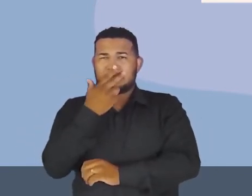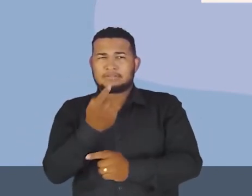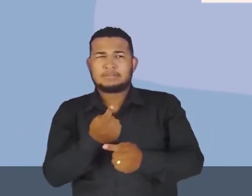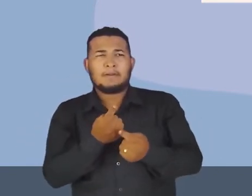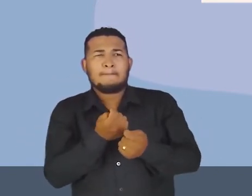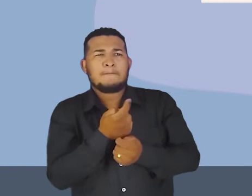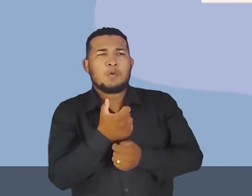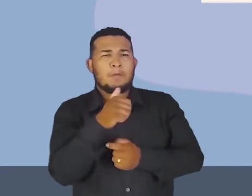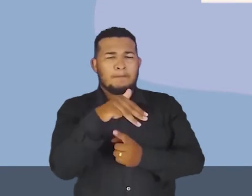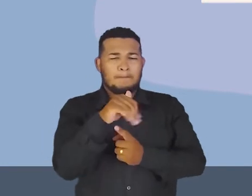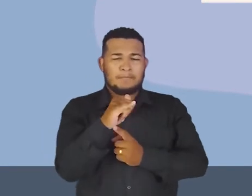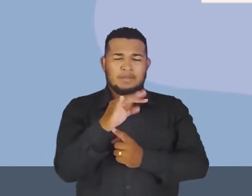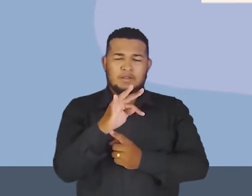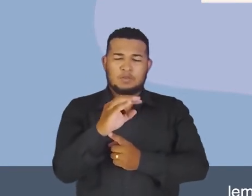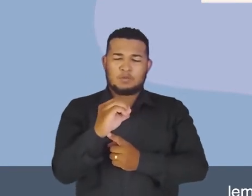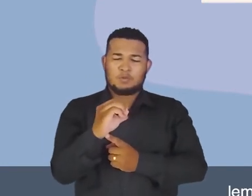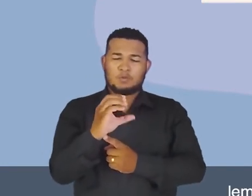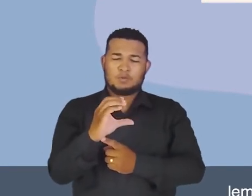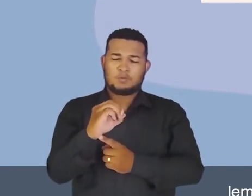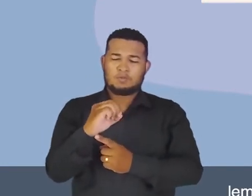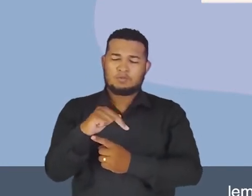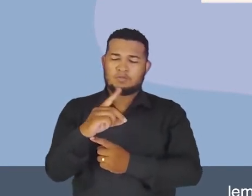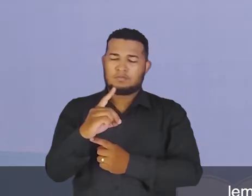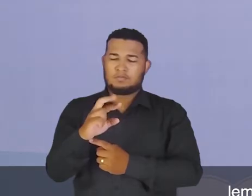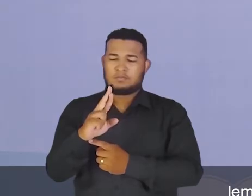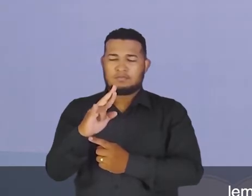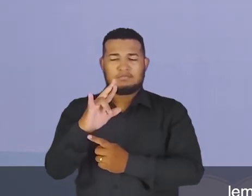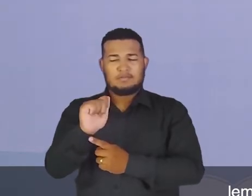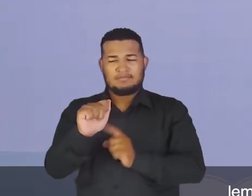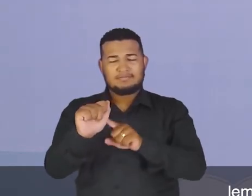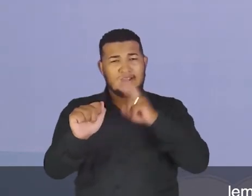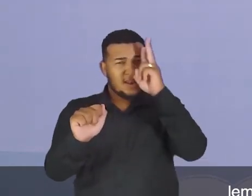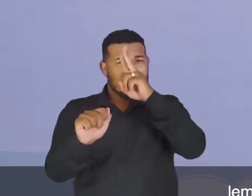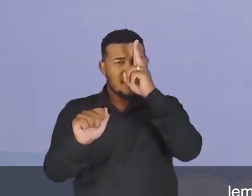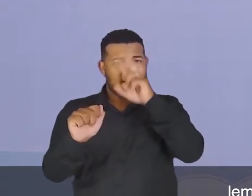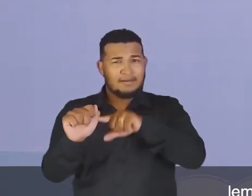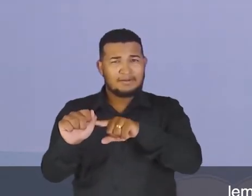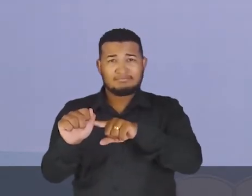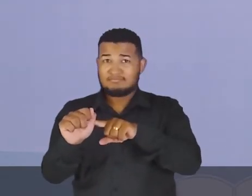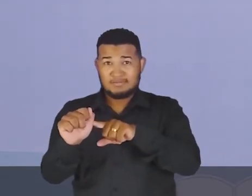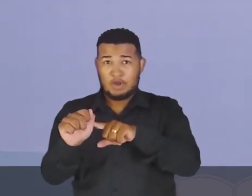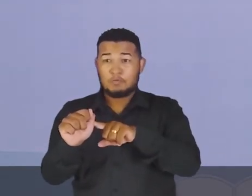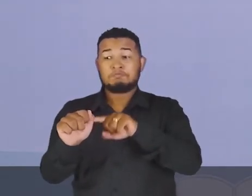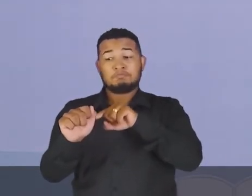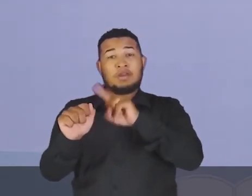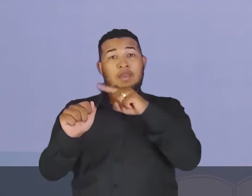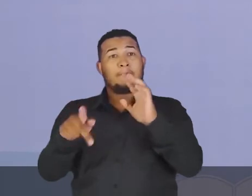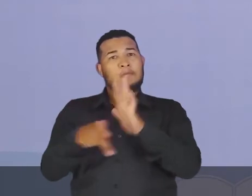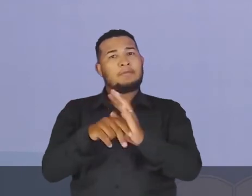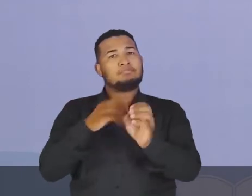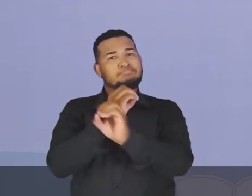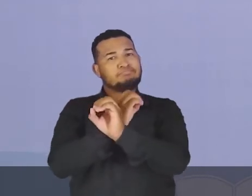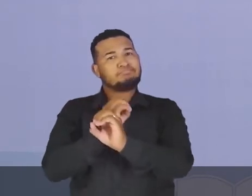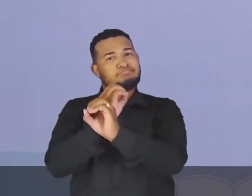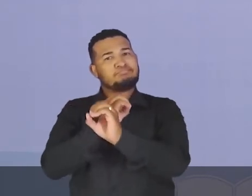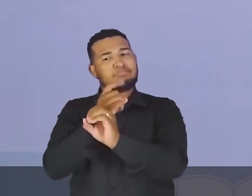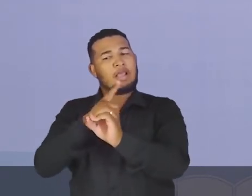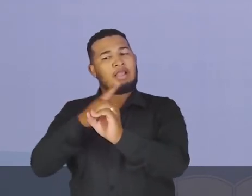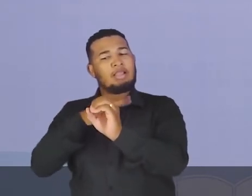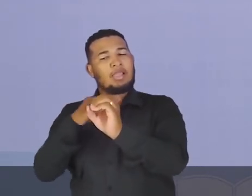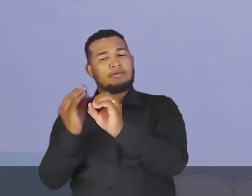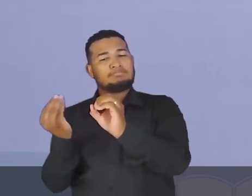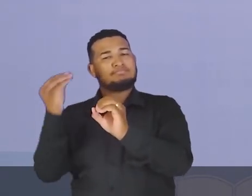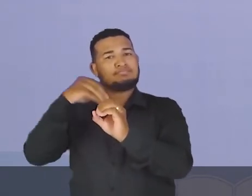poucas mitocôndrias. Não sei se você lembra o que é uma mitocôndria, preste atenção aqui em mim. Uma mitocôndria é uma organela celular, que